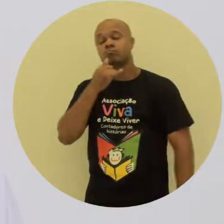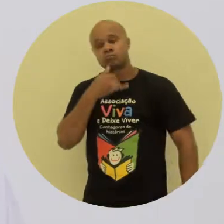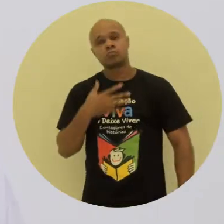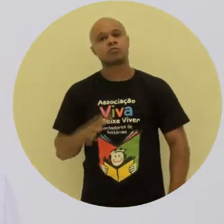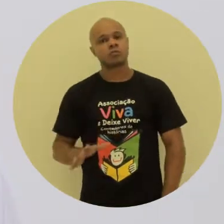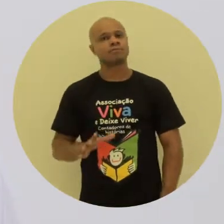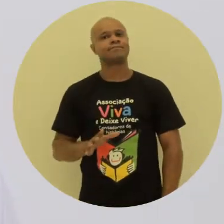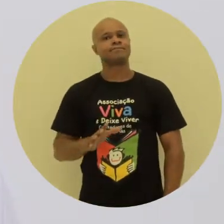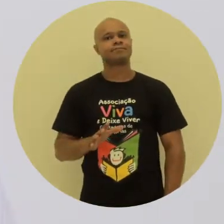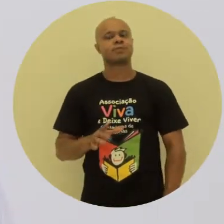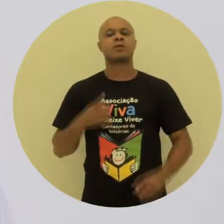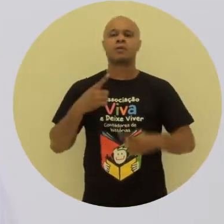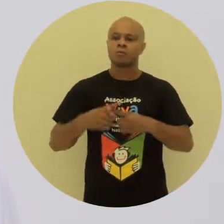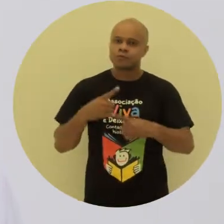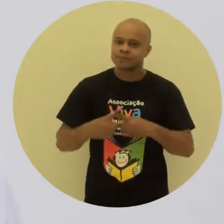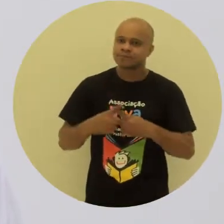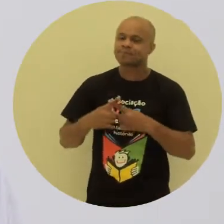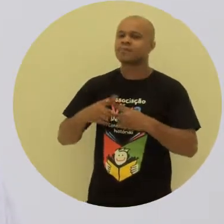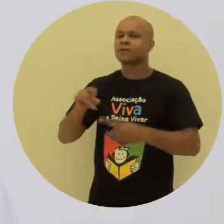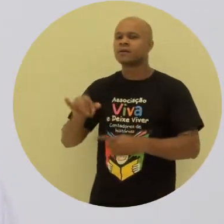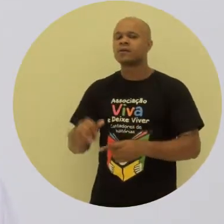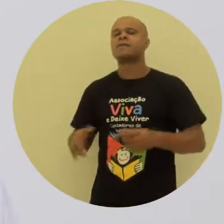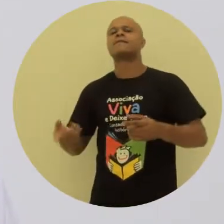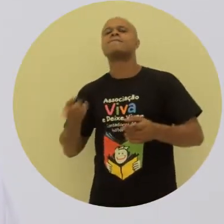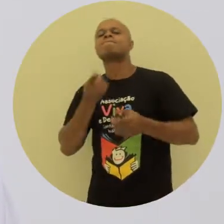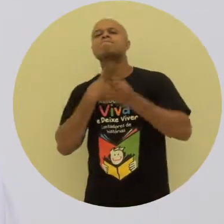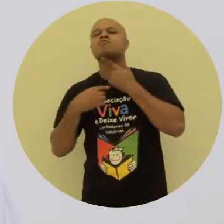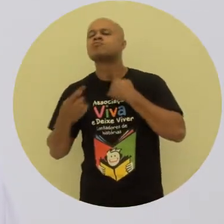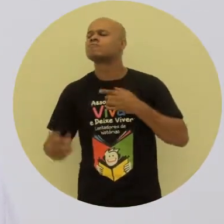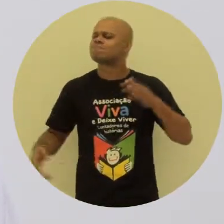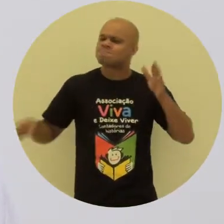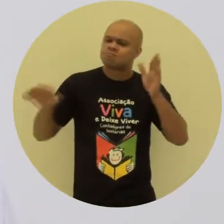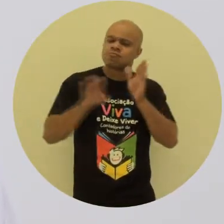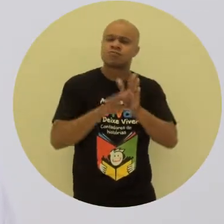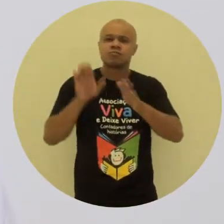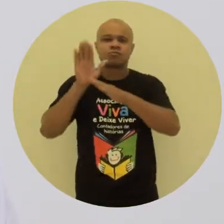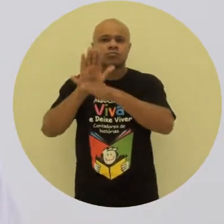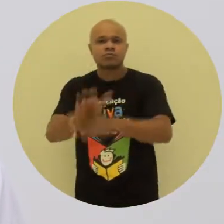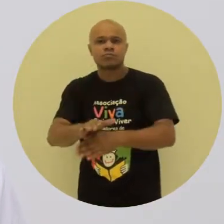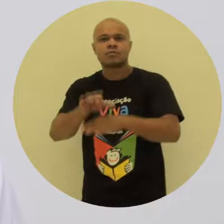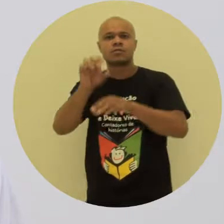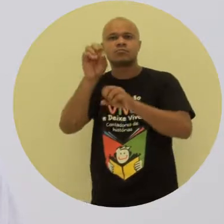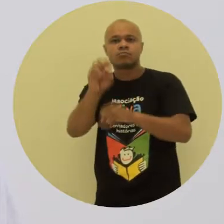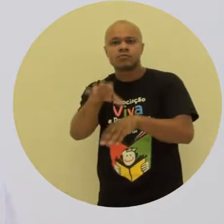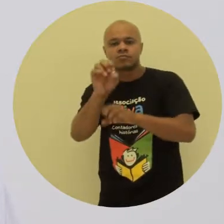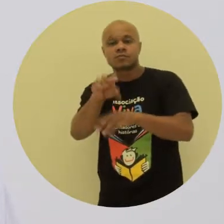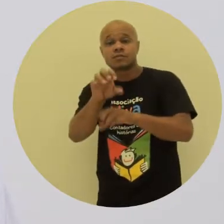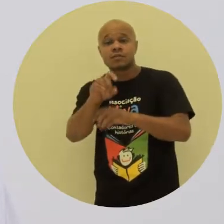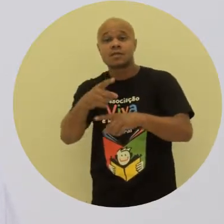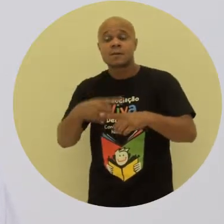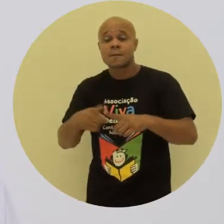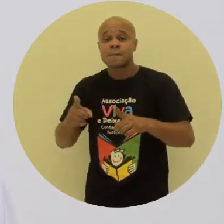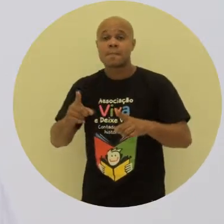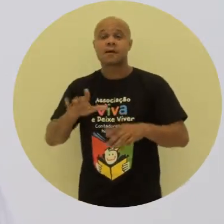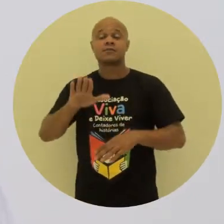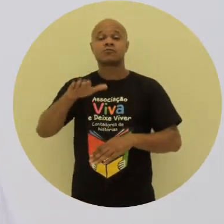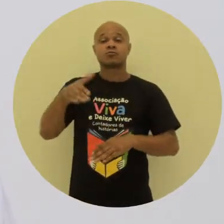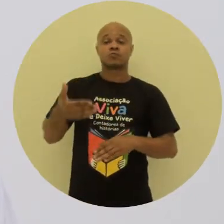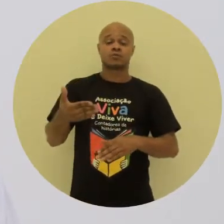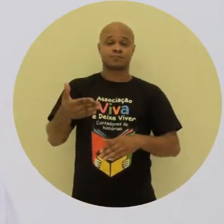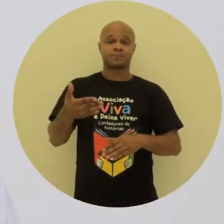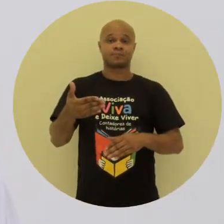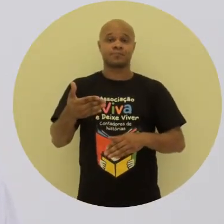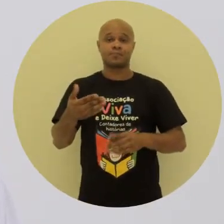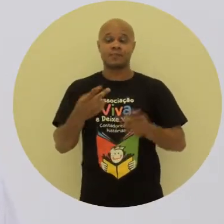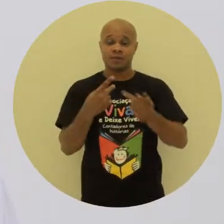vem com a sua liberdade, com a sua vocação, com a sua vontade. Nós ajudamos a educar essa vontade. Mas,